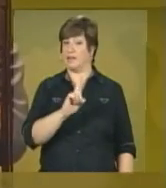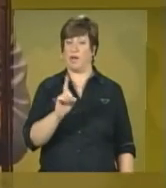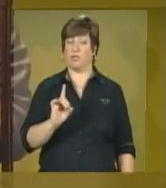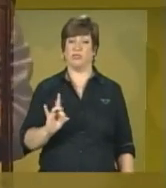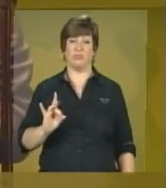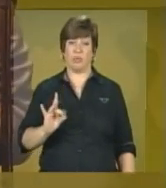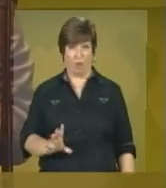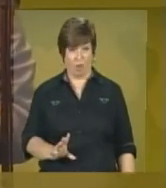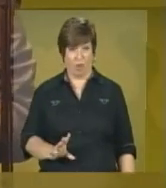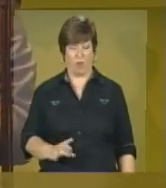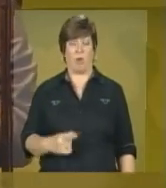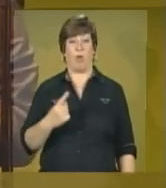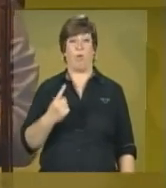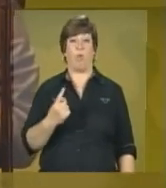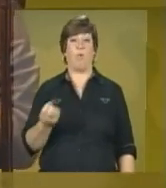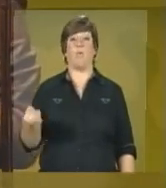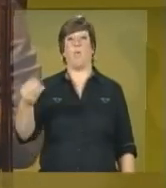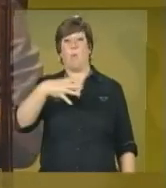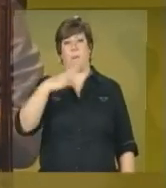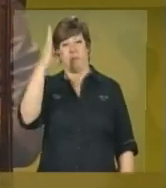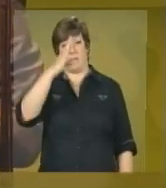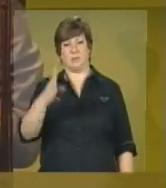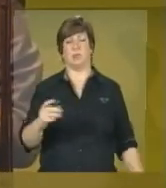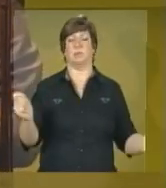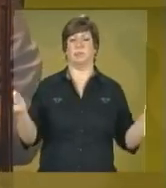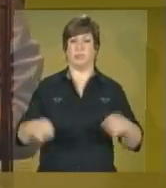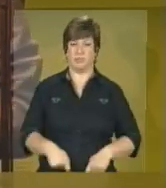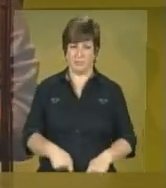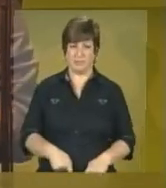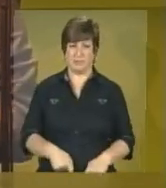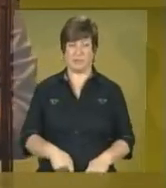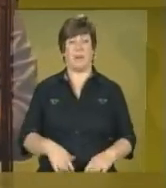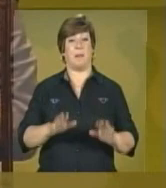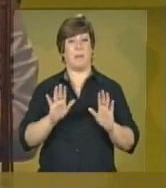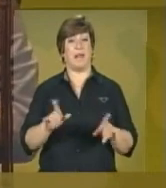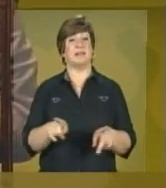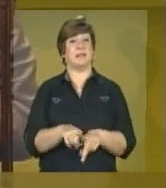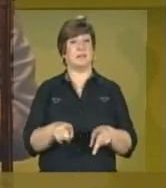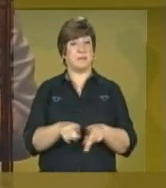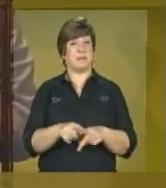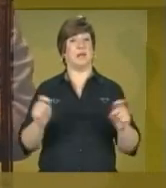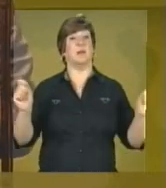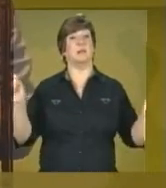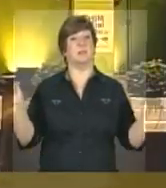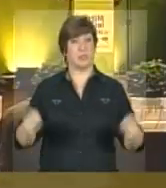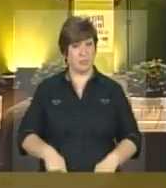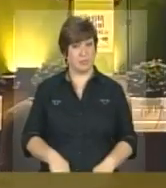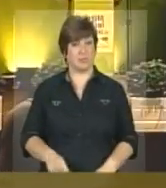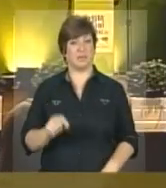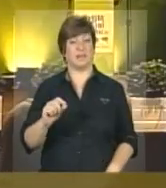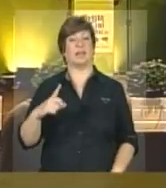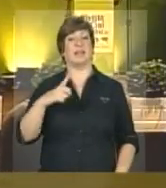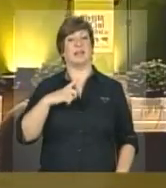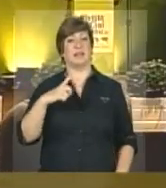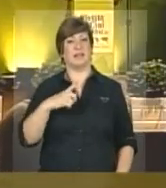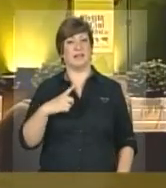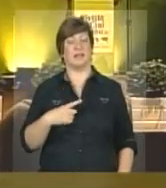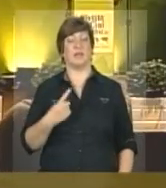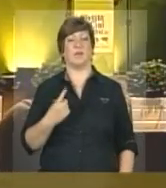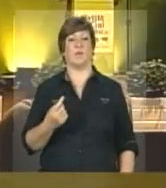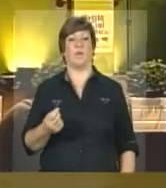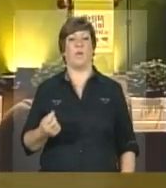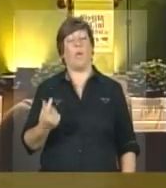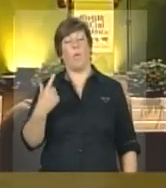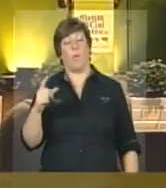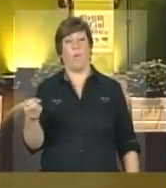somente um outro Brasil é possível, mas é possível também termos um outro